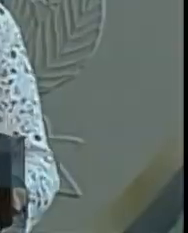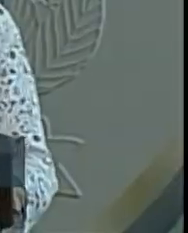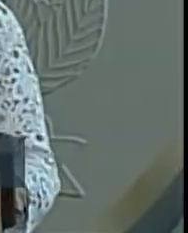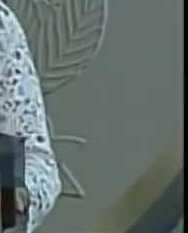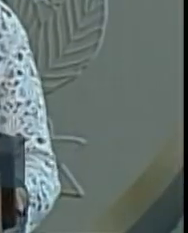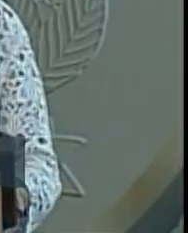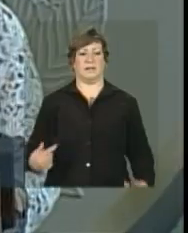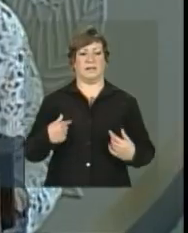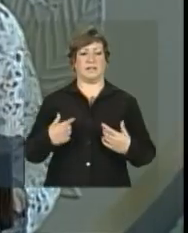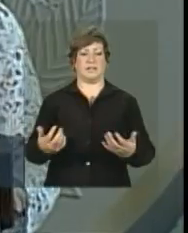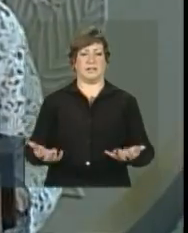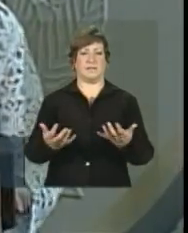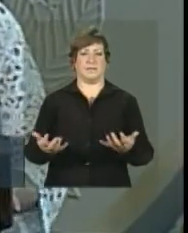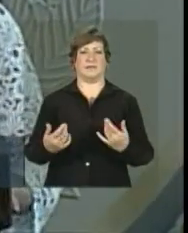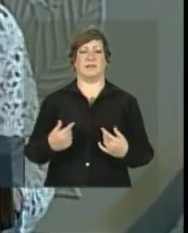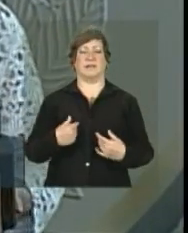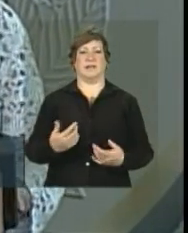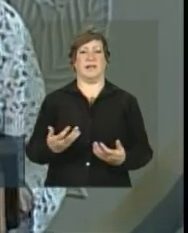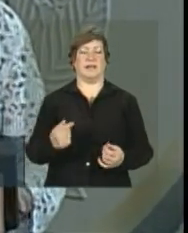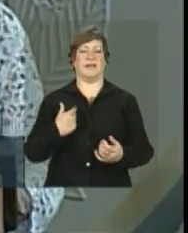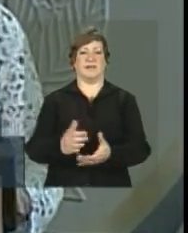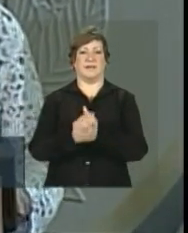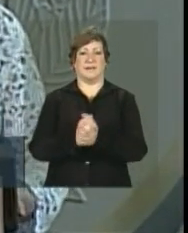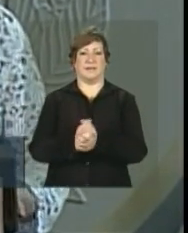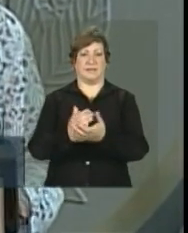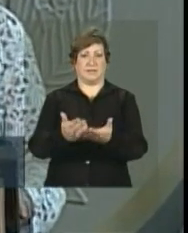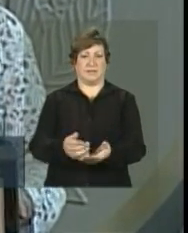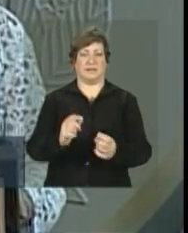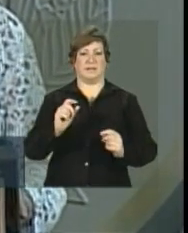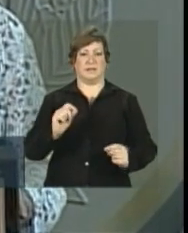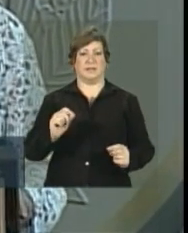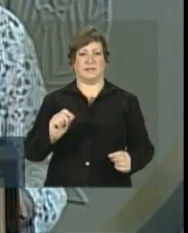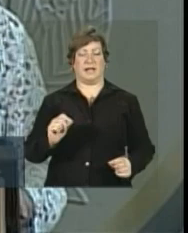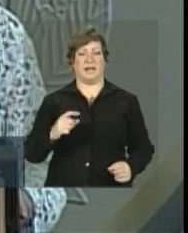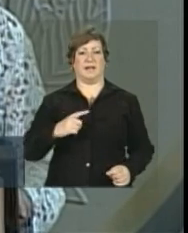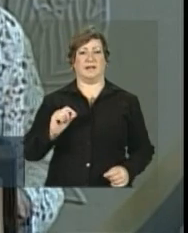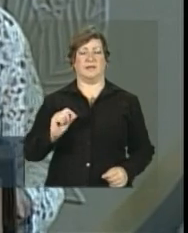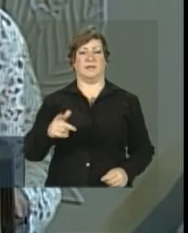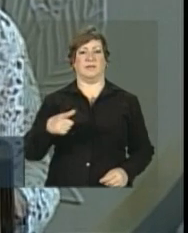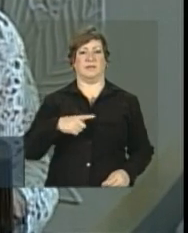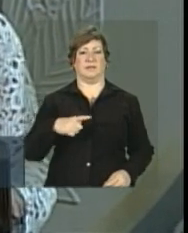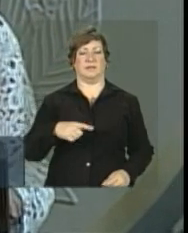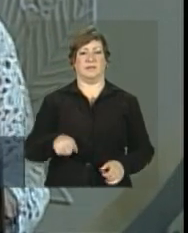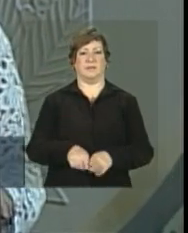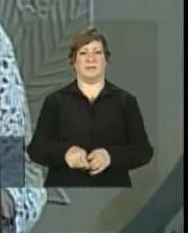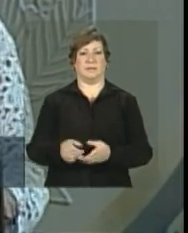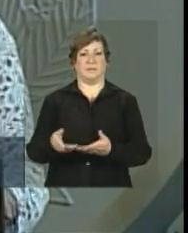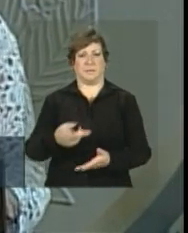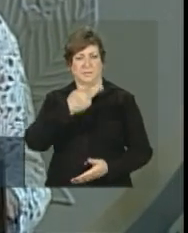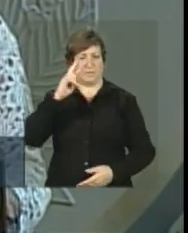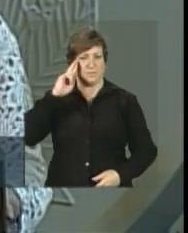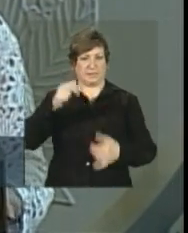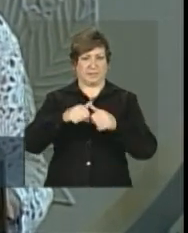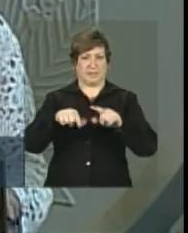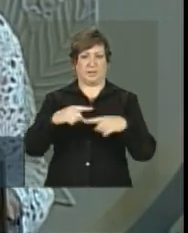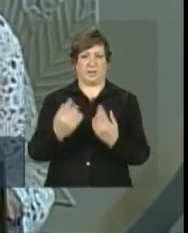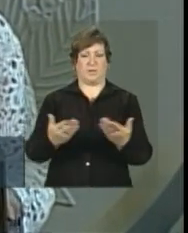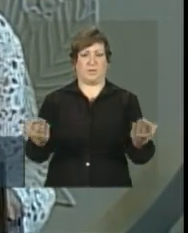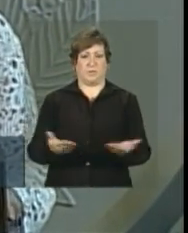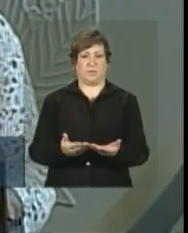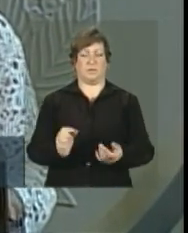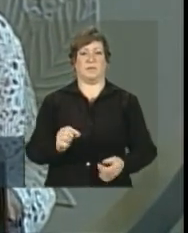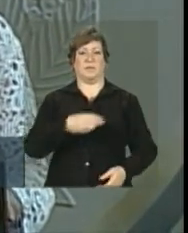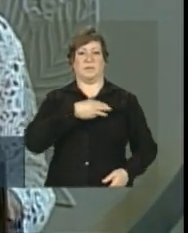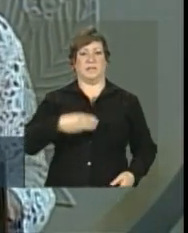Queria cumprimentar o presidente do Tribunal de Justiça de São Paulo, desembargador Irvan Sartori, o ministro